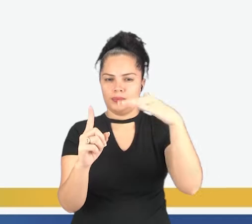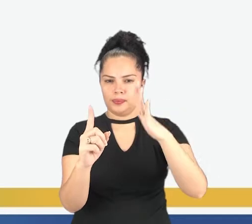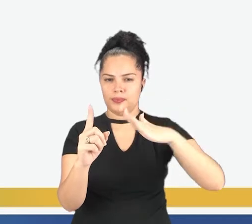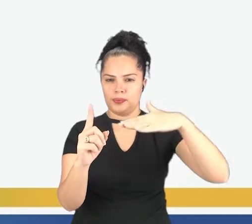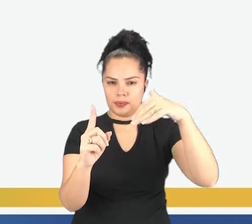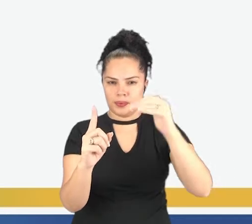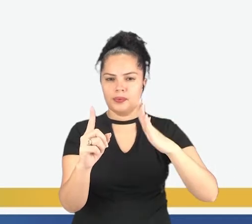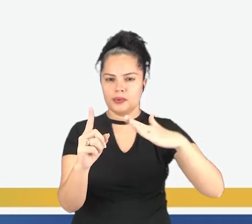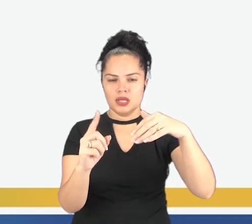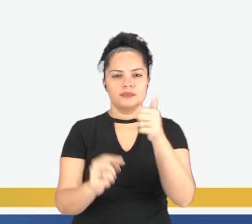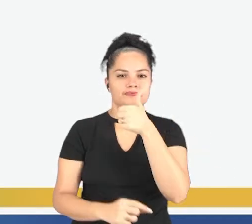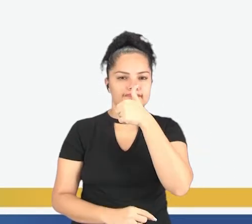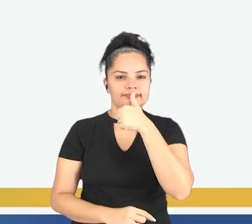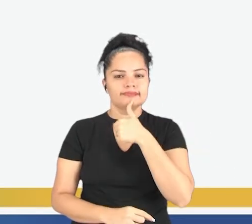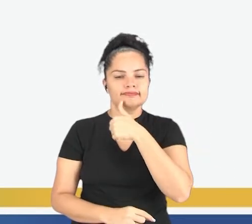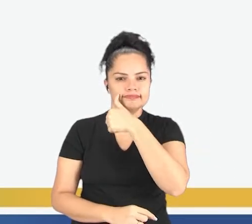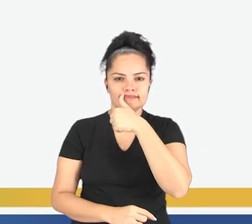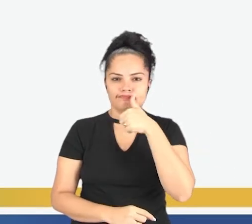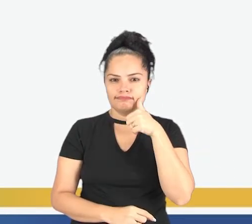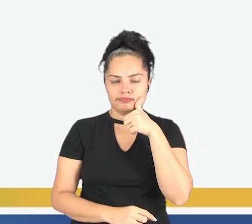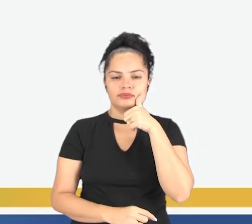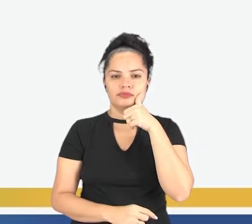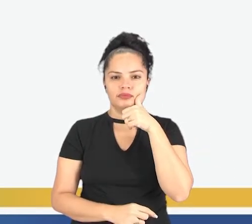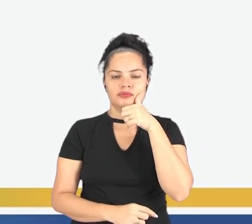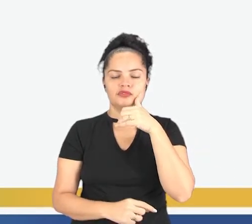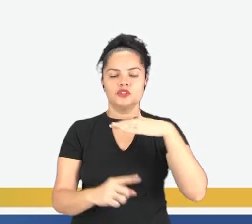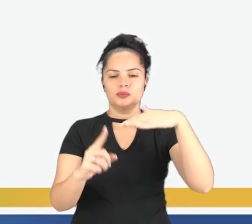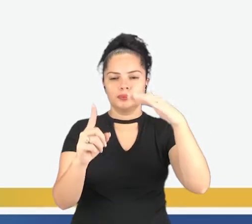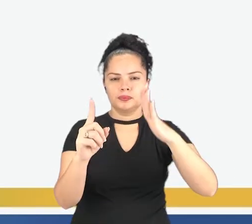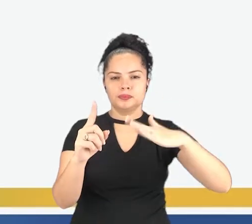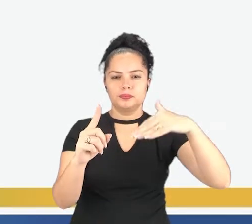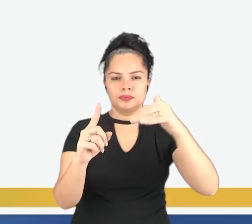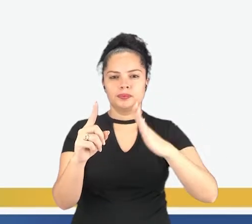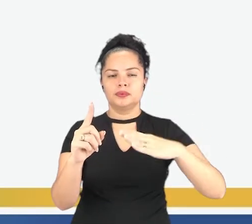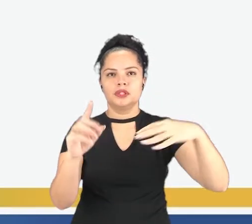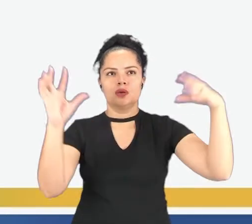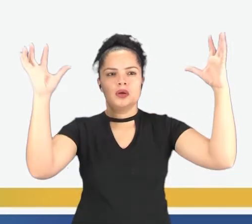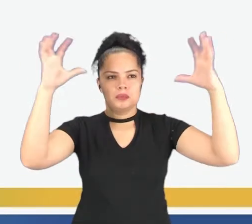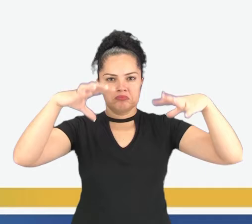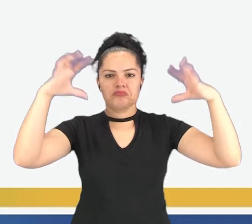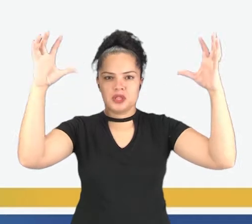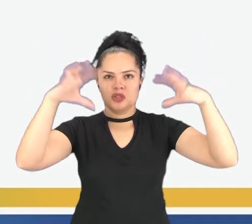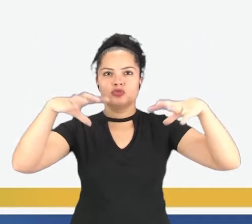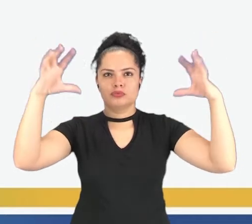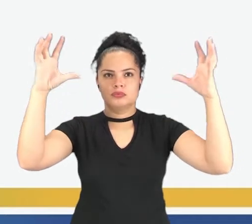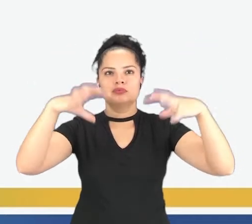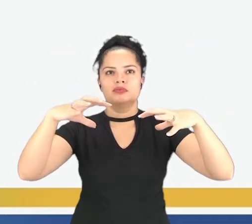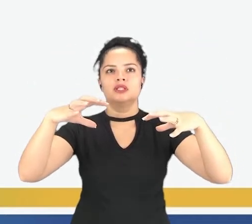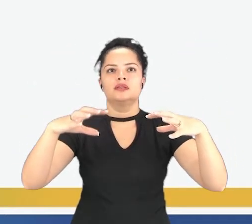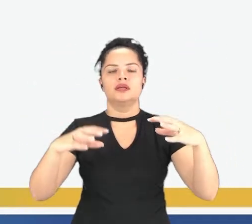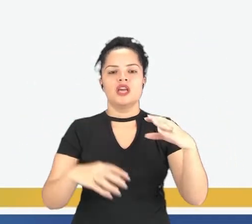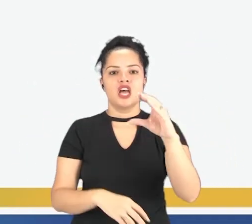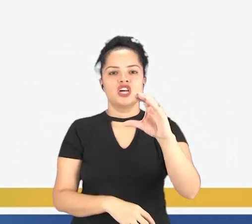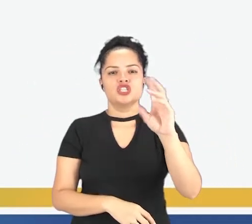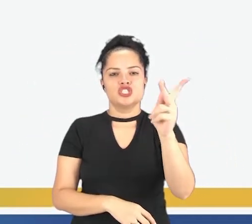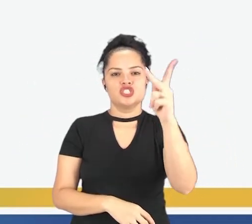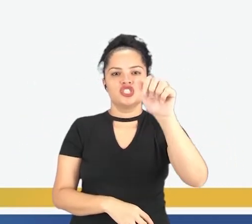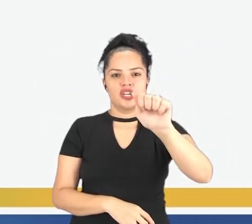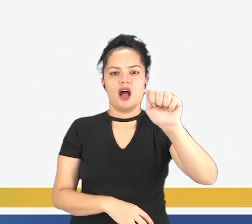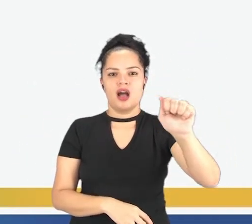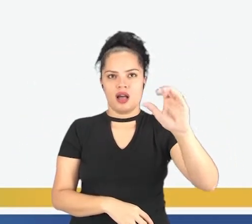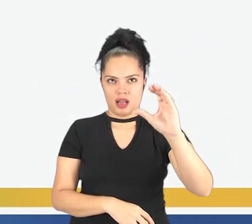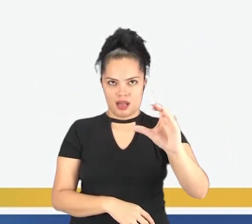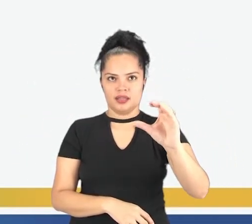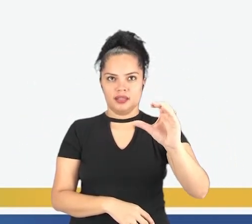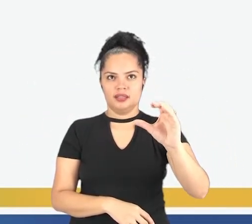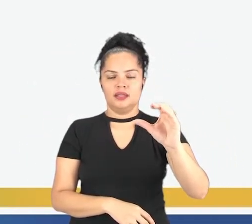ofereciam-se sacrifícios ao deus da chuva, né, Shaak, o cenote sagrado. Então, conquistada